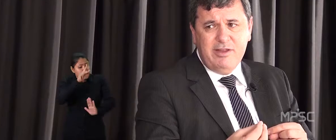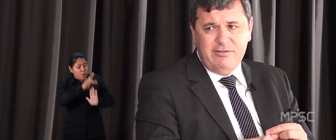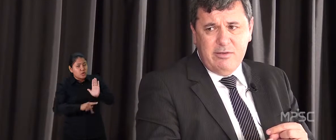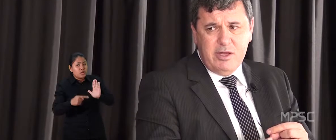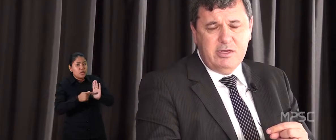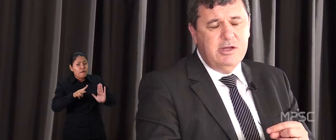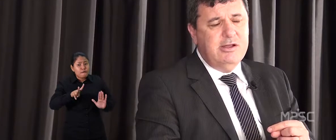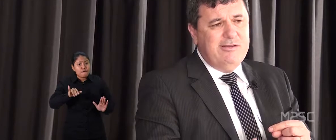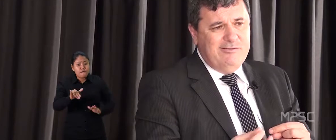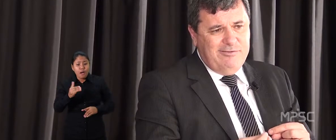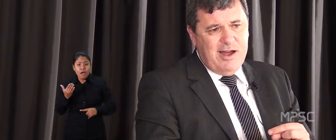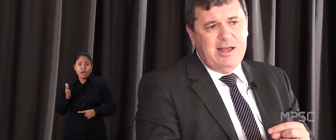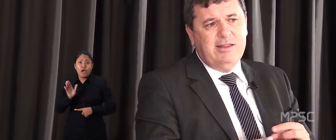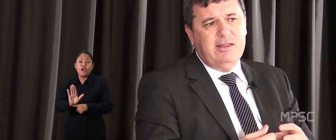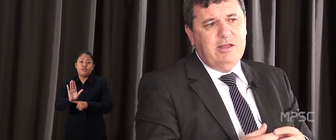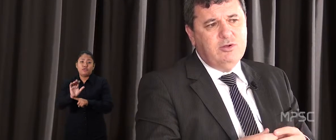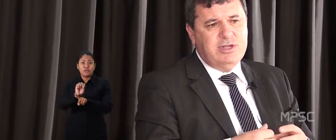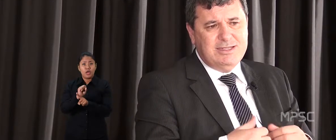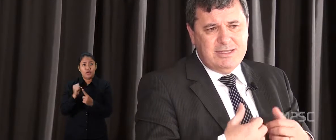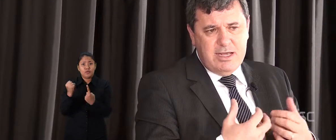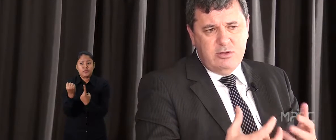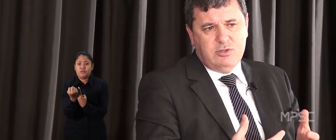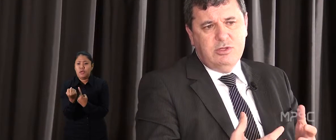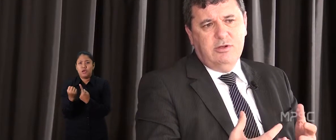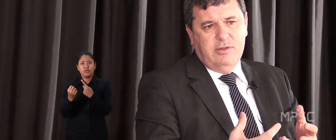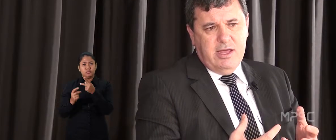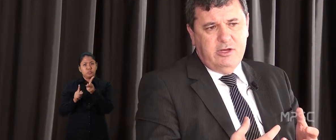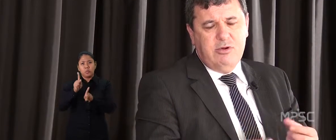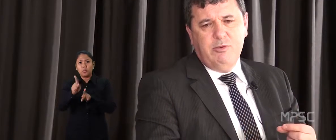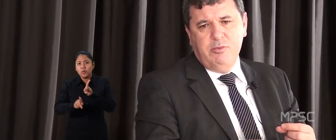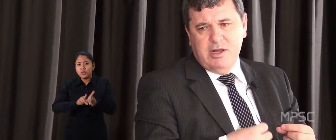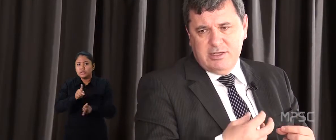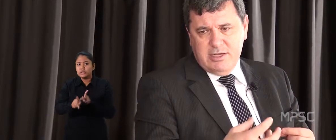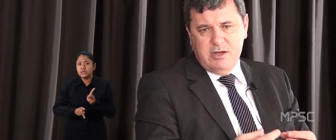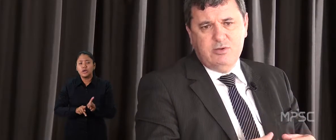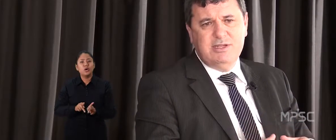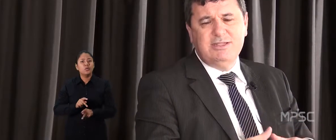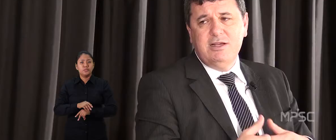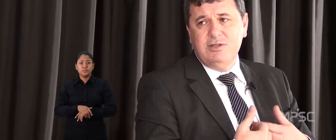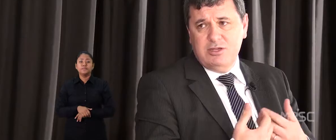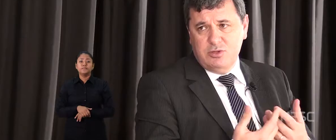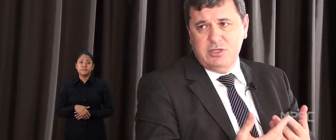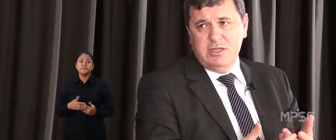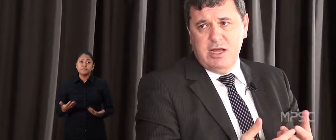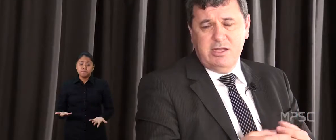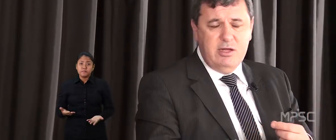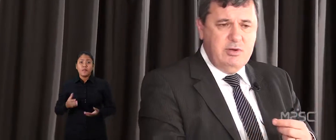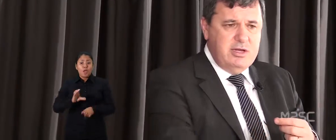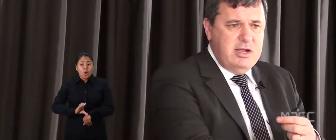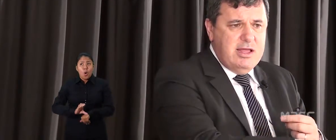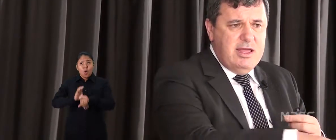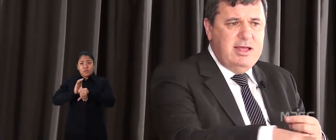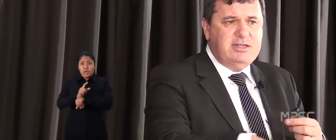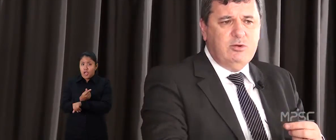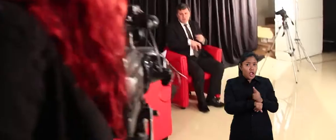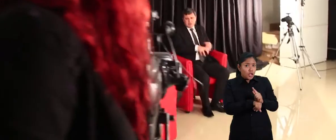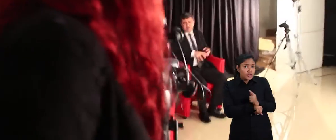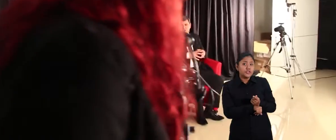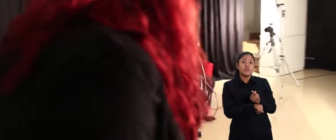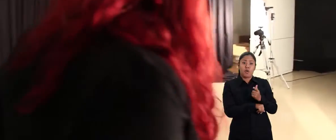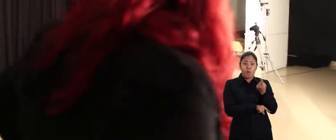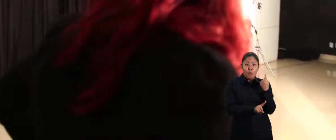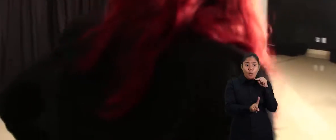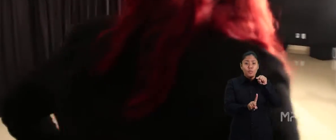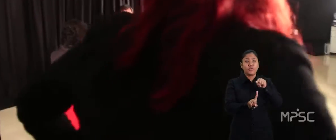projeto, efetivamente, vai atender os anseios de uma população, os anseios da sociedade. Então, esse